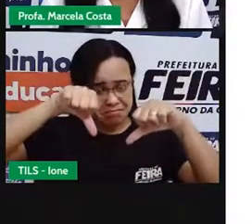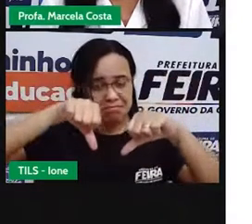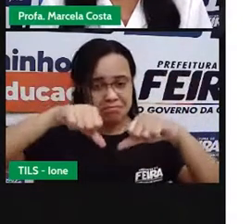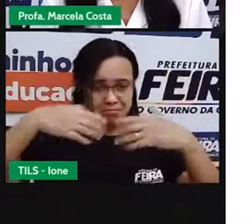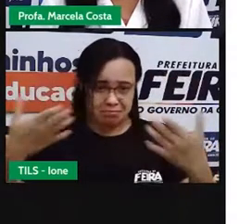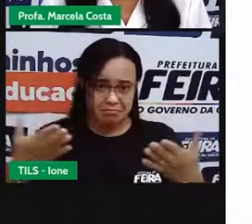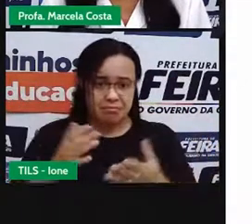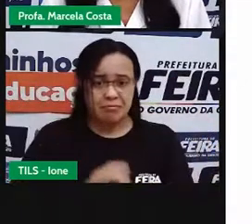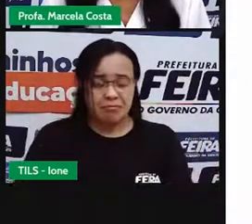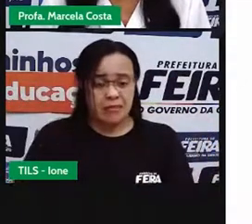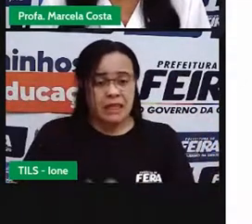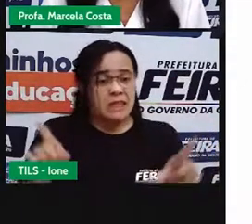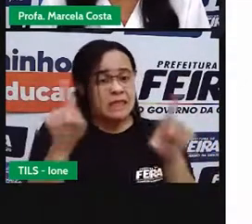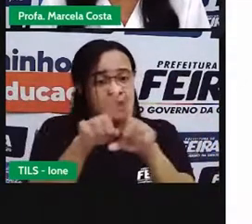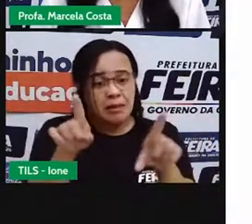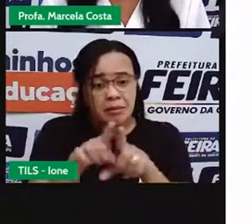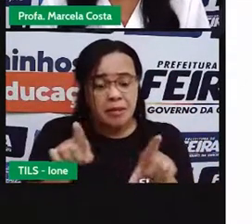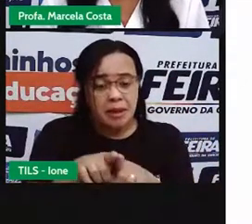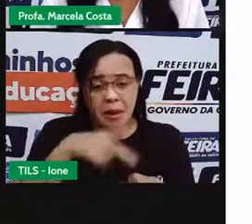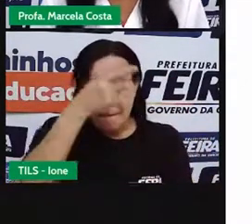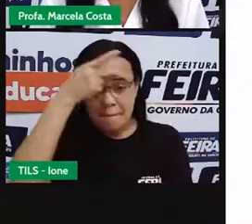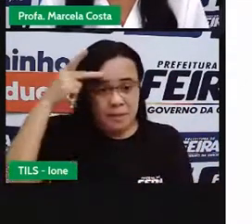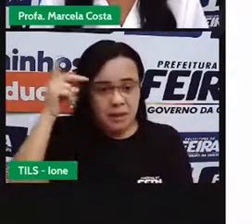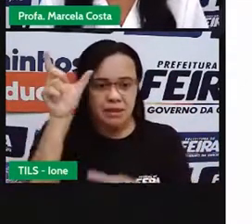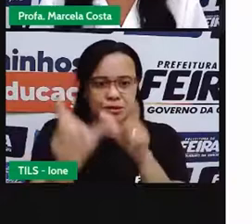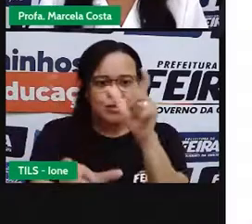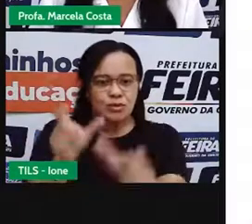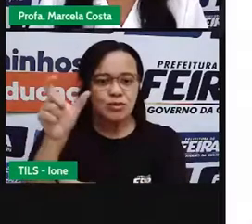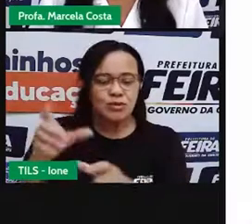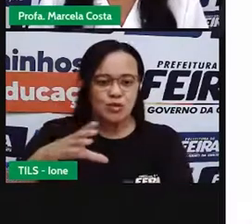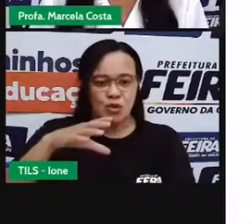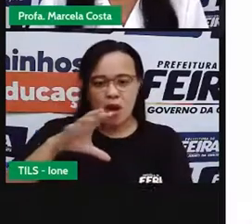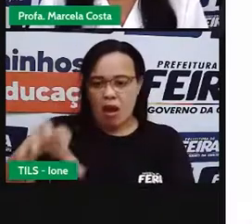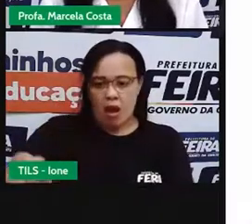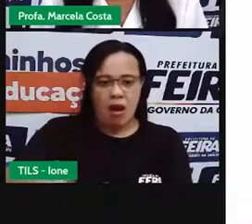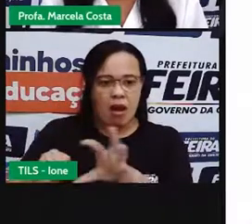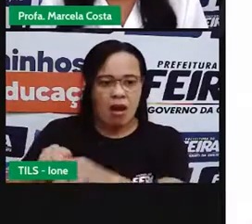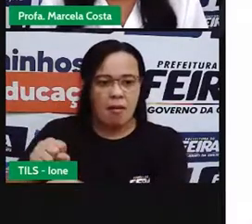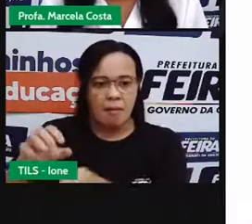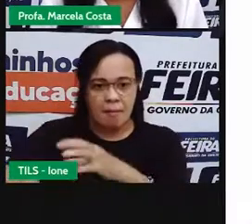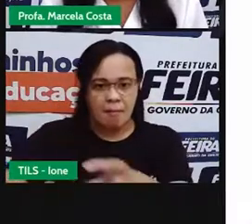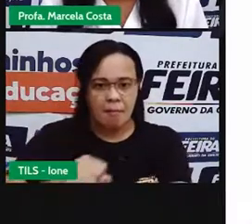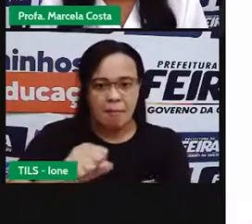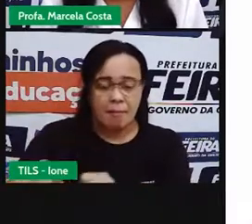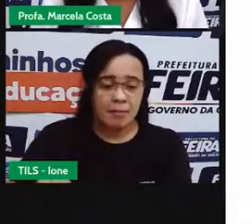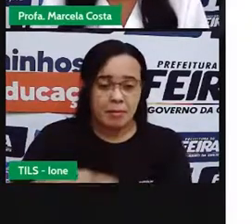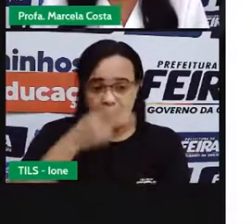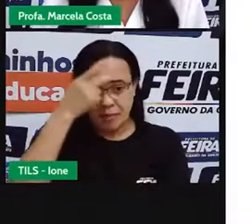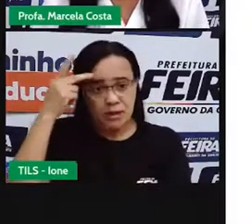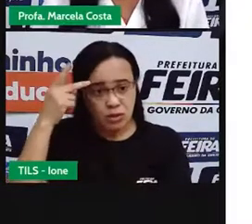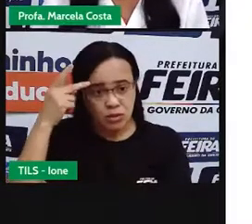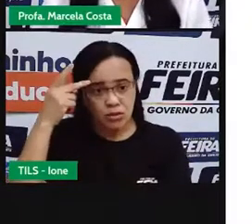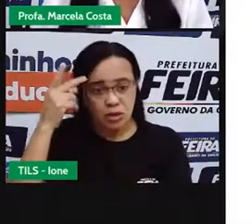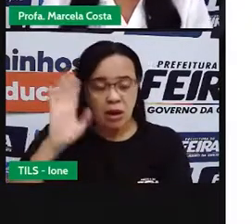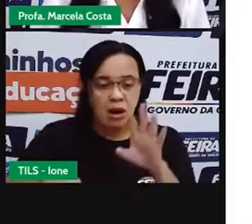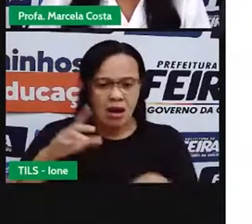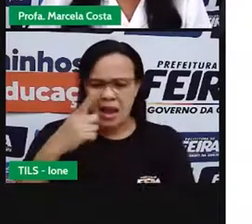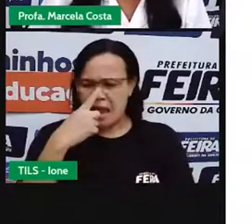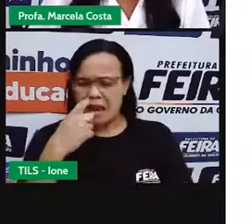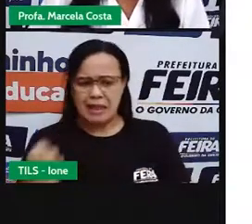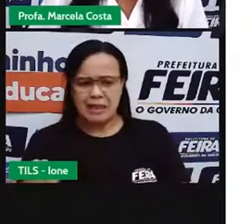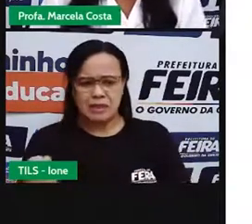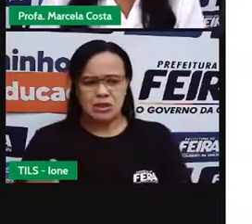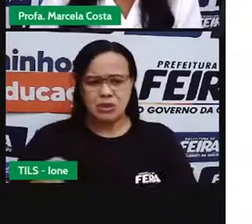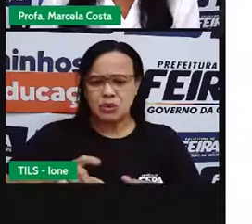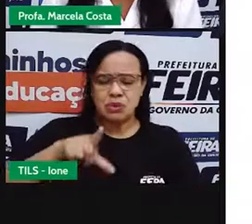E também os catadores de lixo, que são trabalhadores informais, né? São